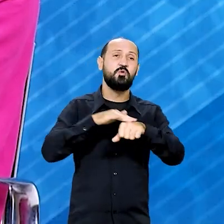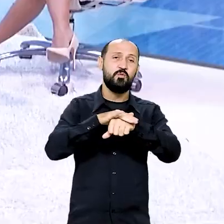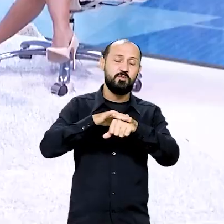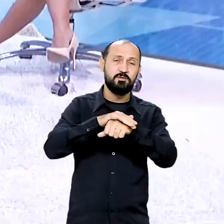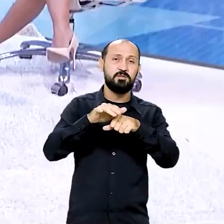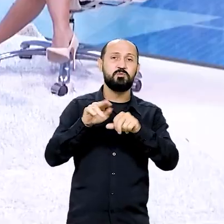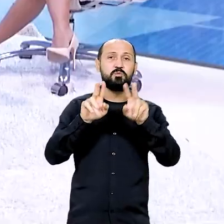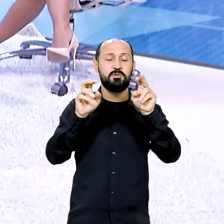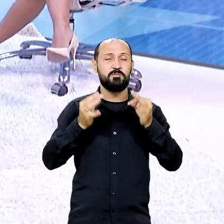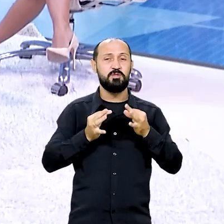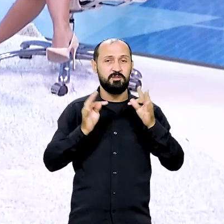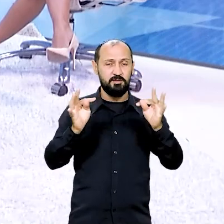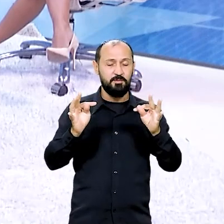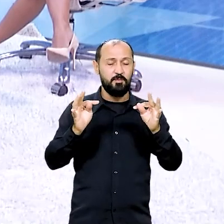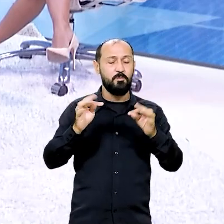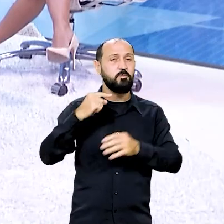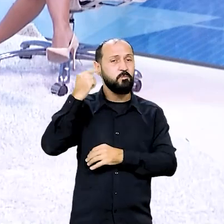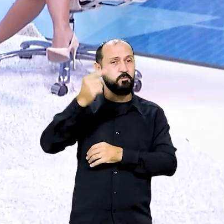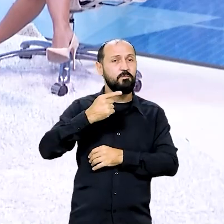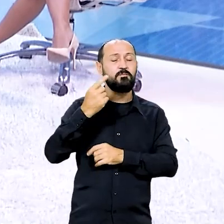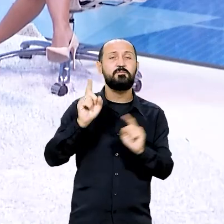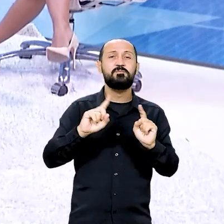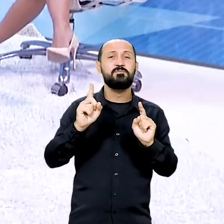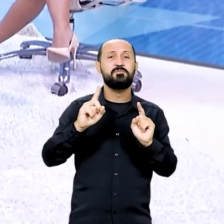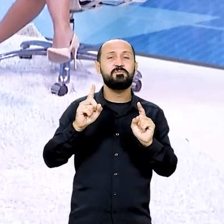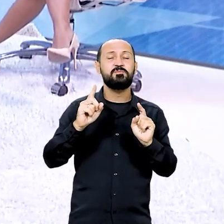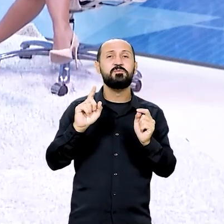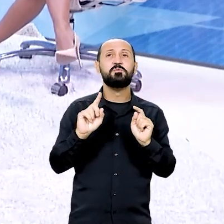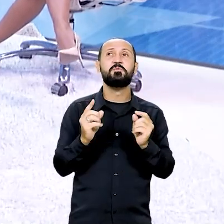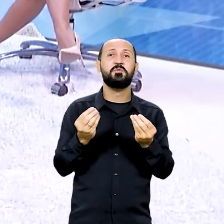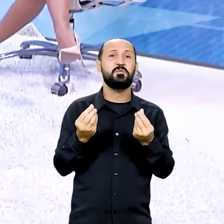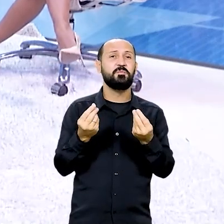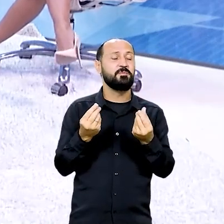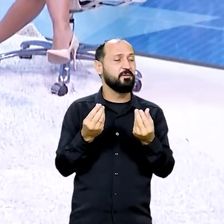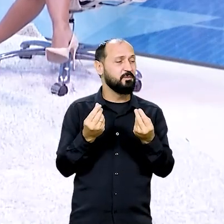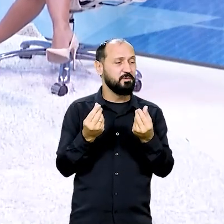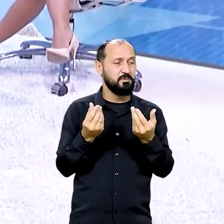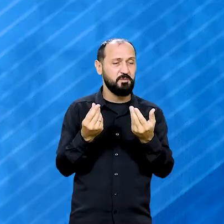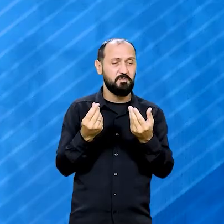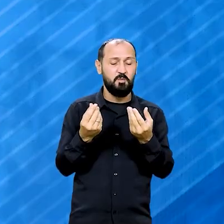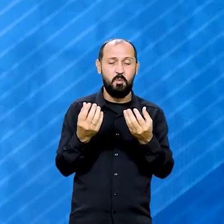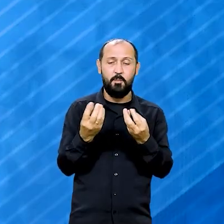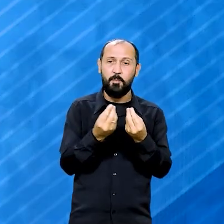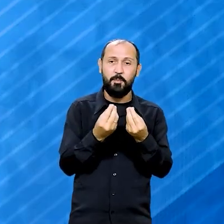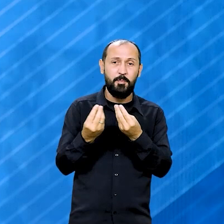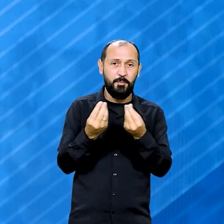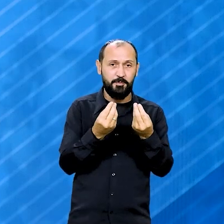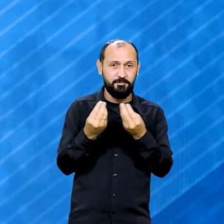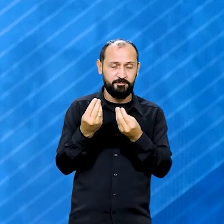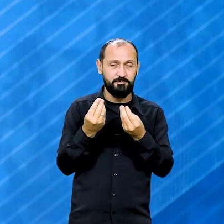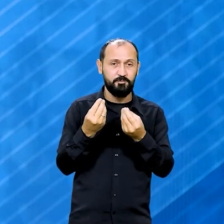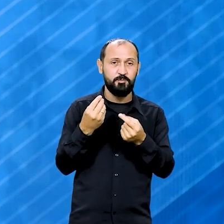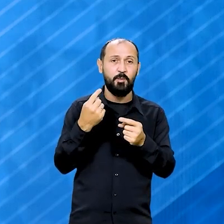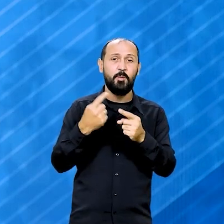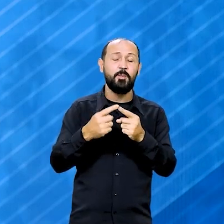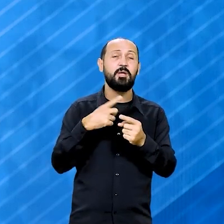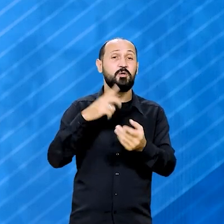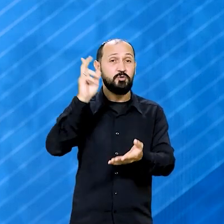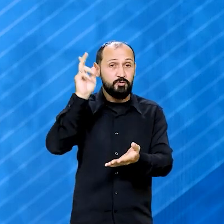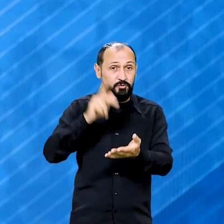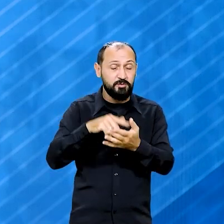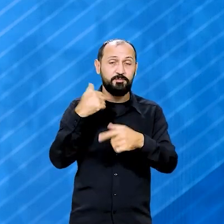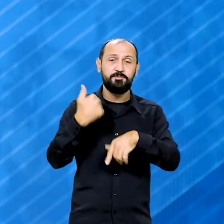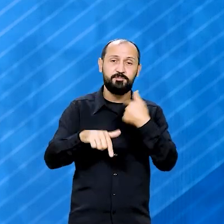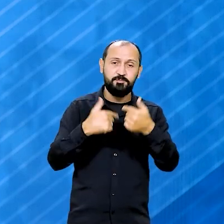E só falar de tecnologia para o advogado não ficou uma coisa muito palpável, né?